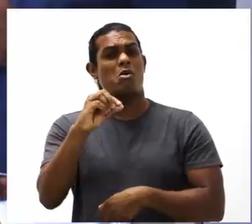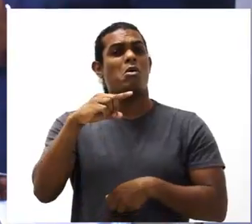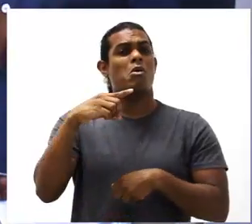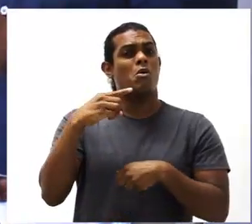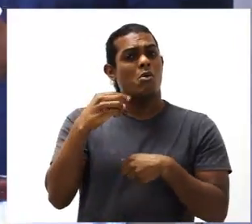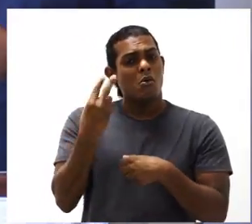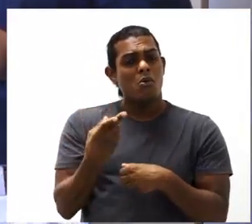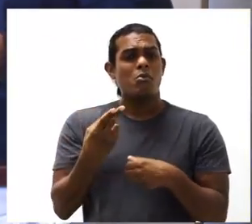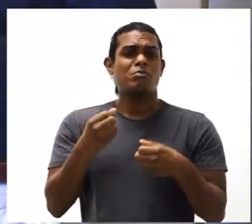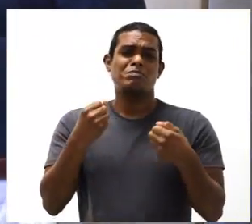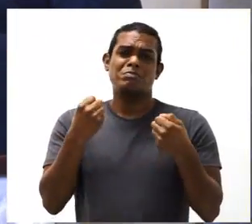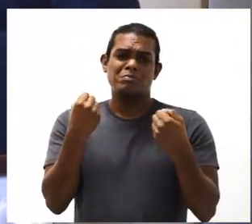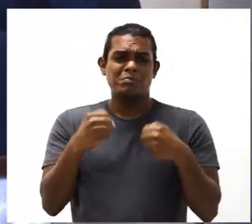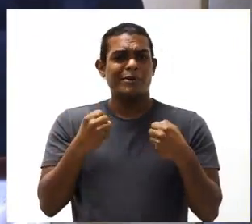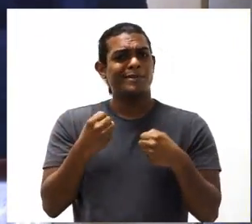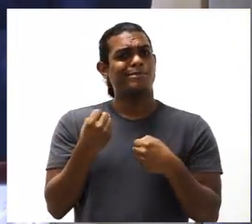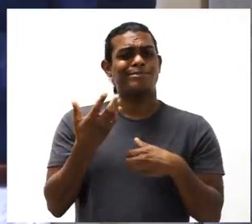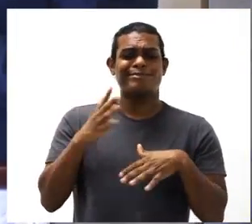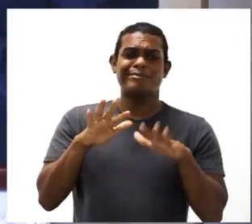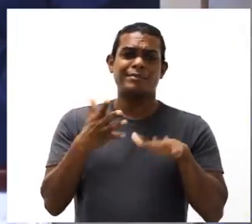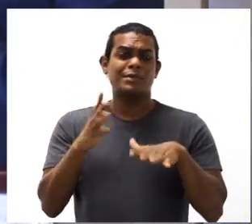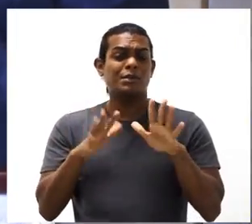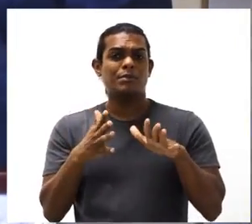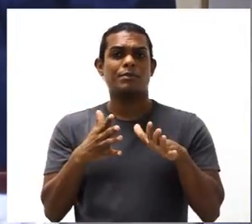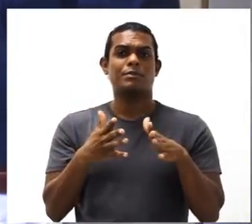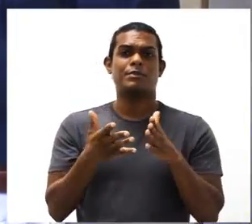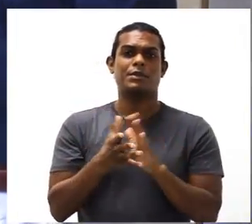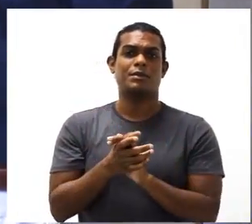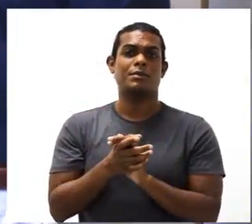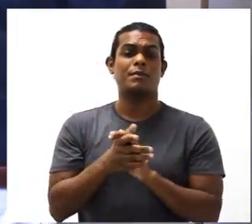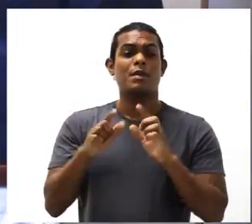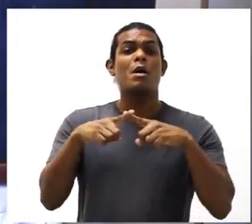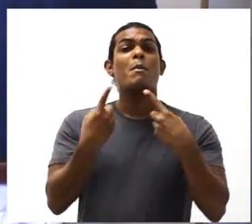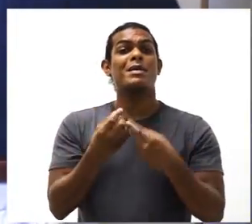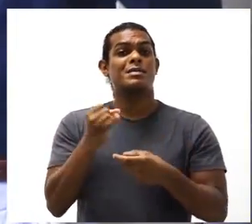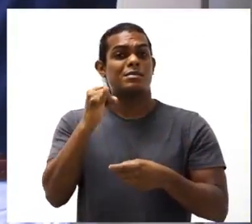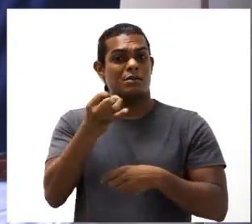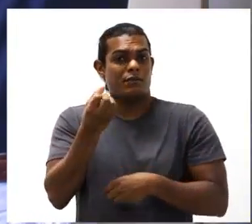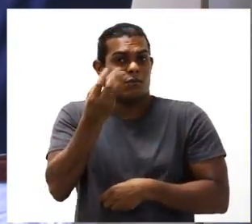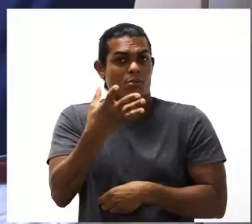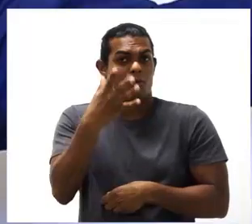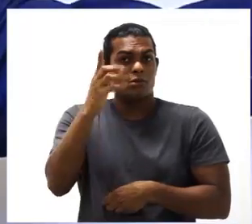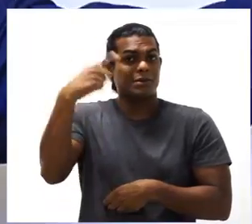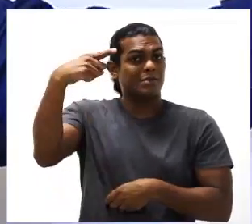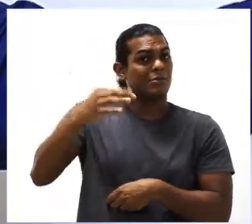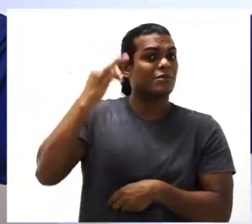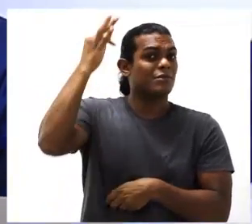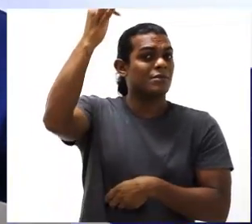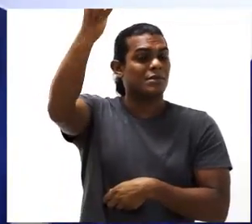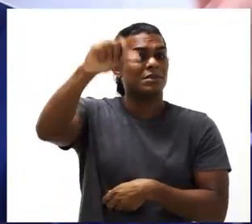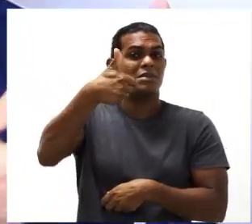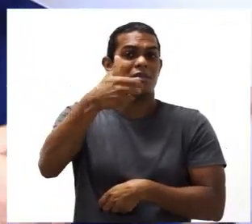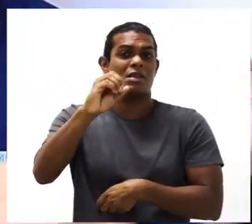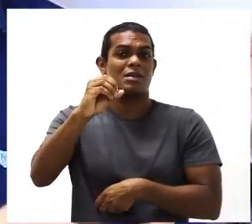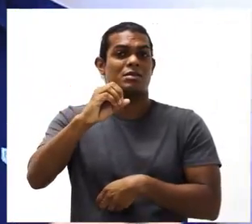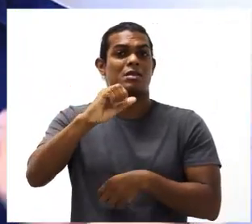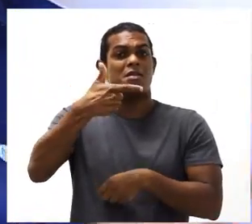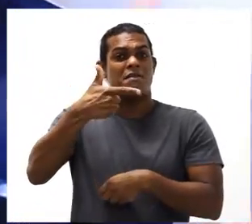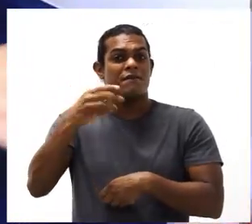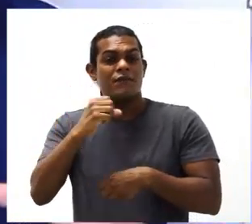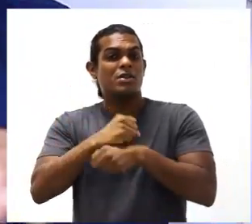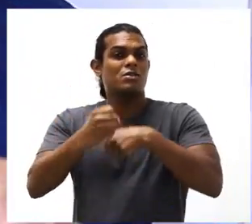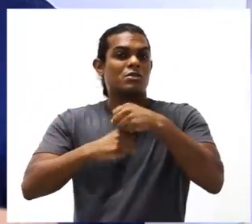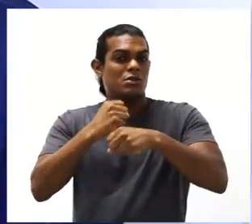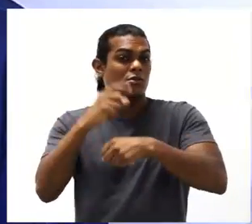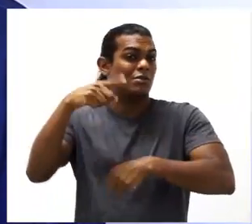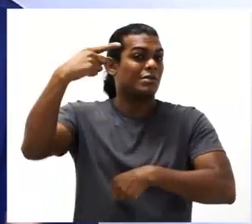certo, você amanhã vai fazer, 10 anos depois, 20 anos, você vai fazer um projeto que é muito parecido com aquele. E aí você pode